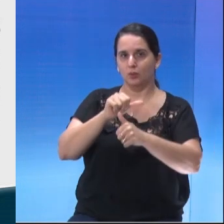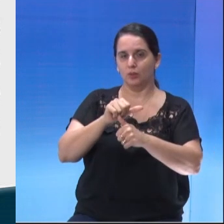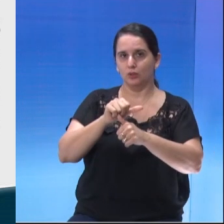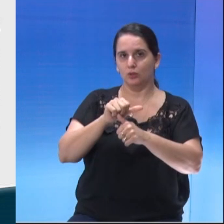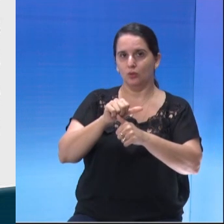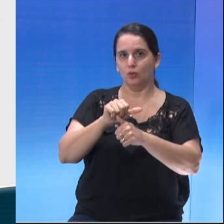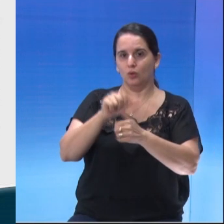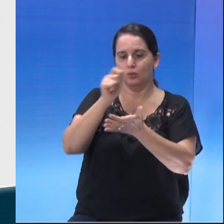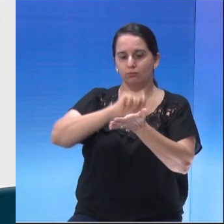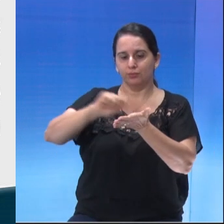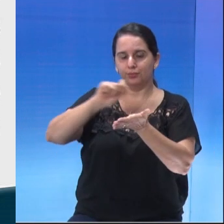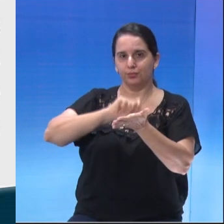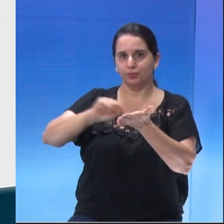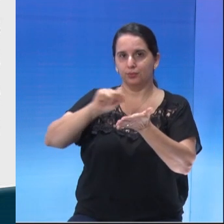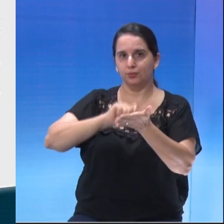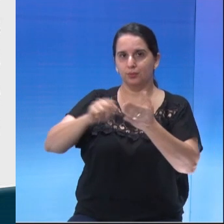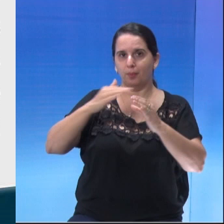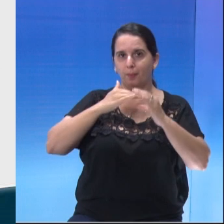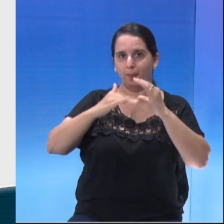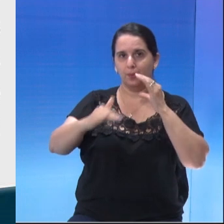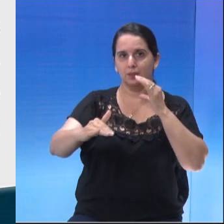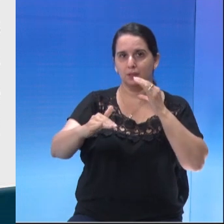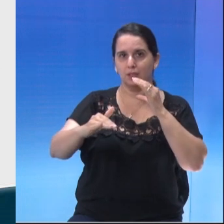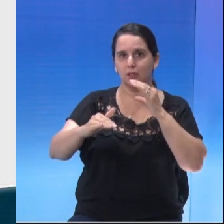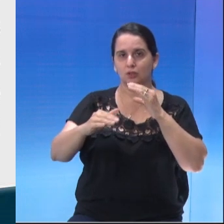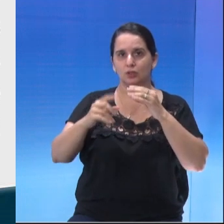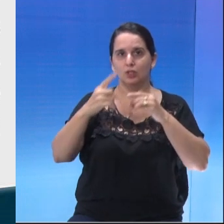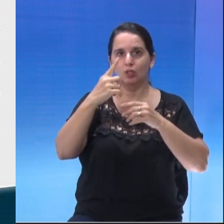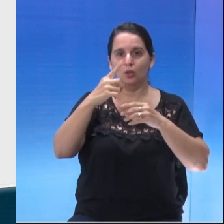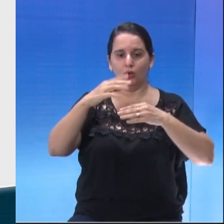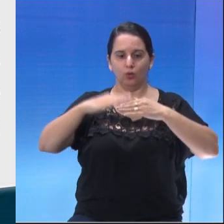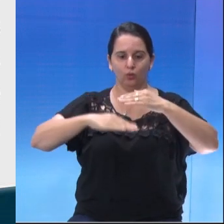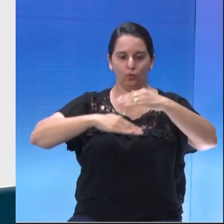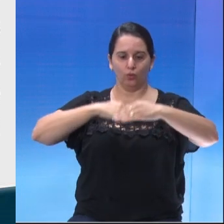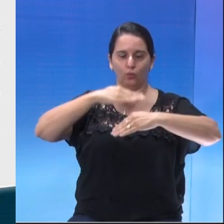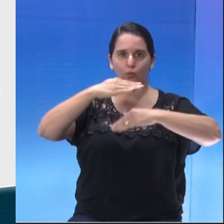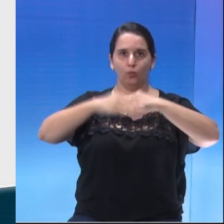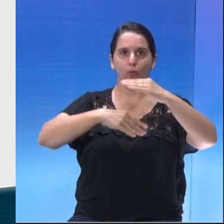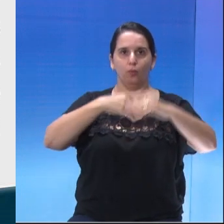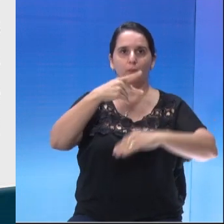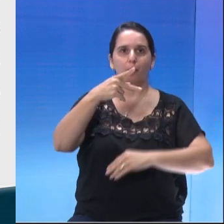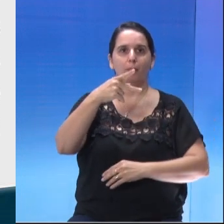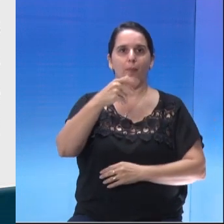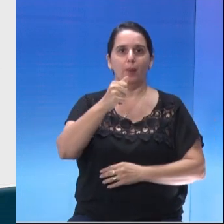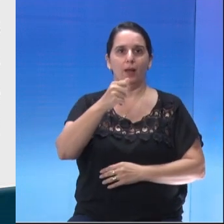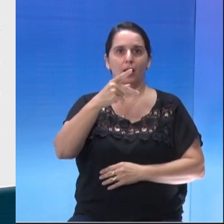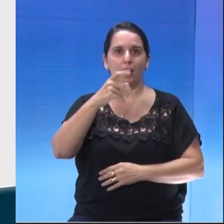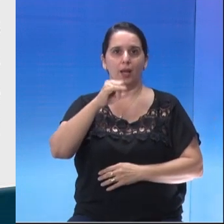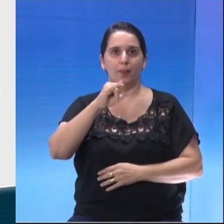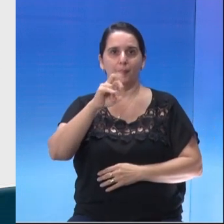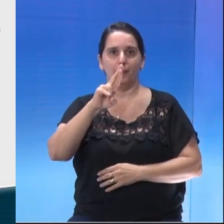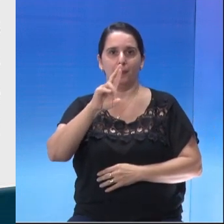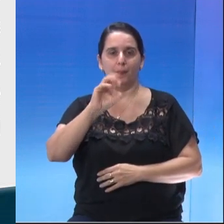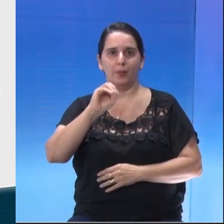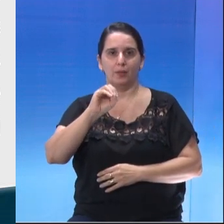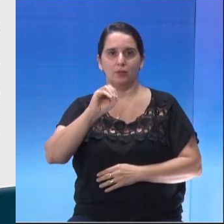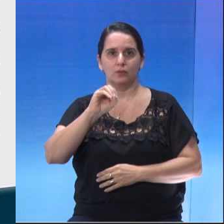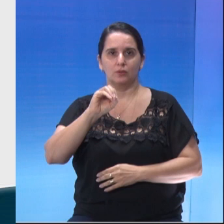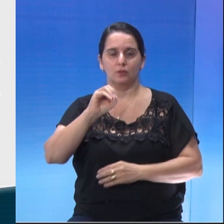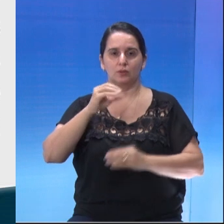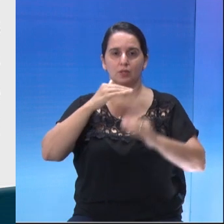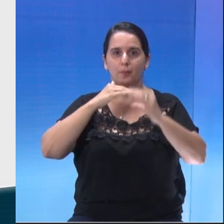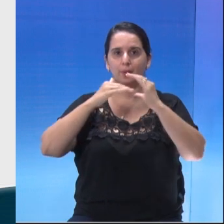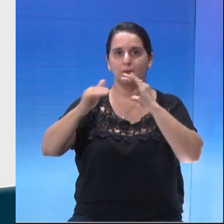para redigir mensagens em 2 rolos de papiro, que eram enviados a uma espécie de rede